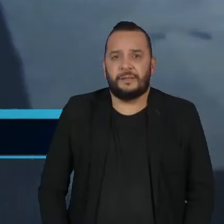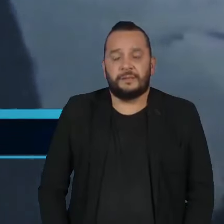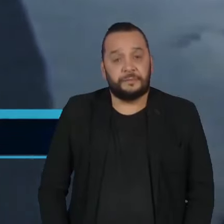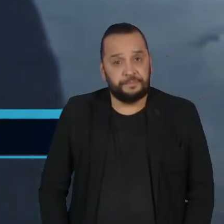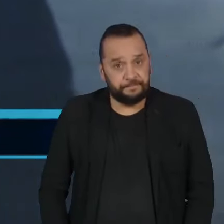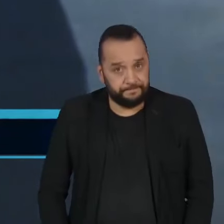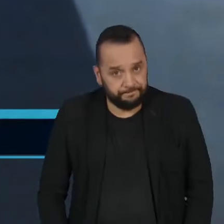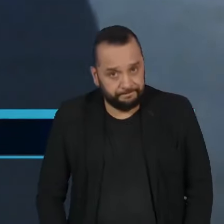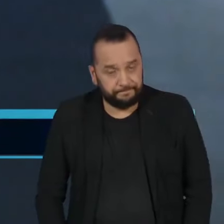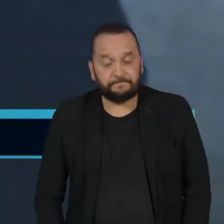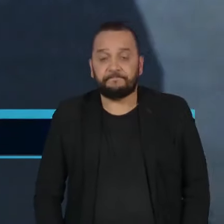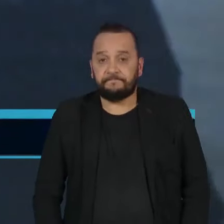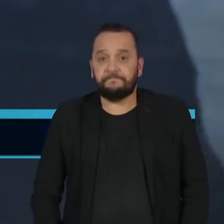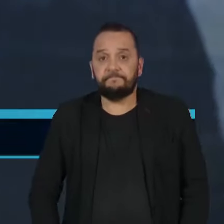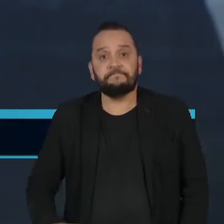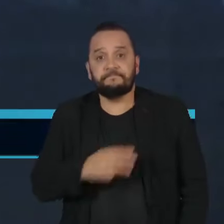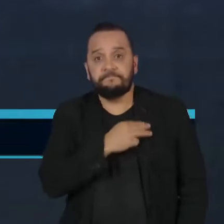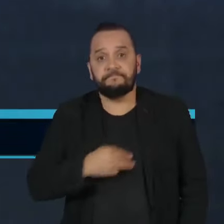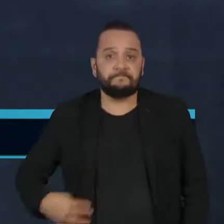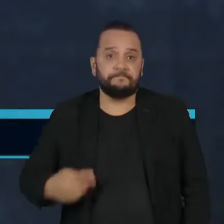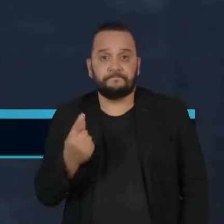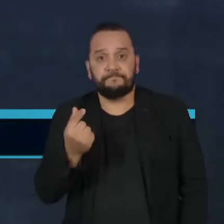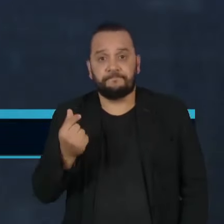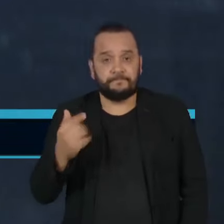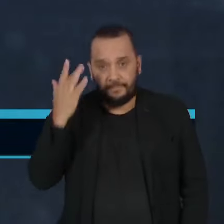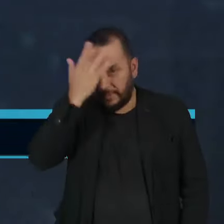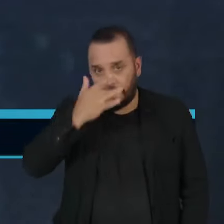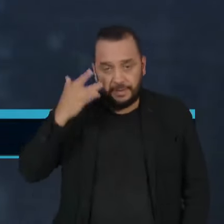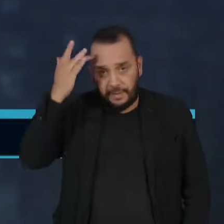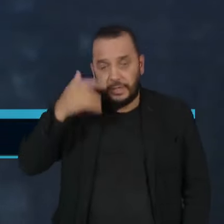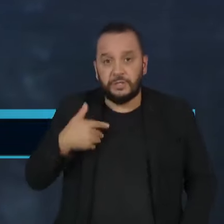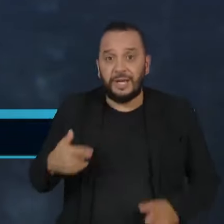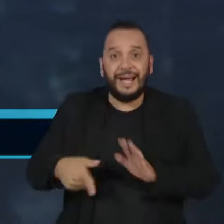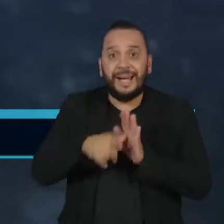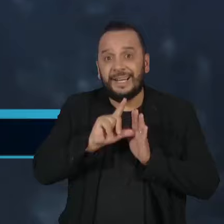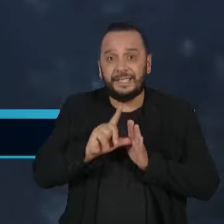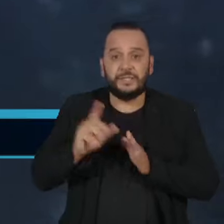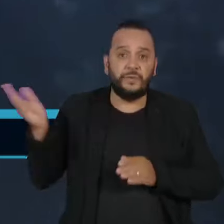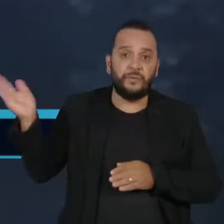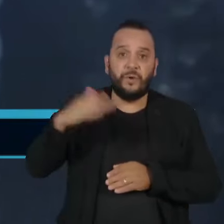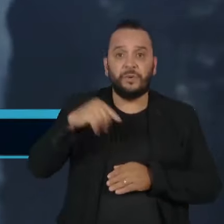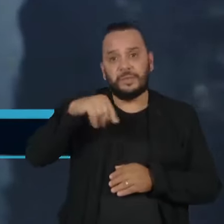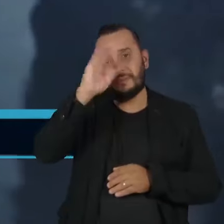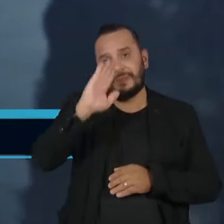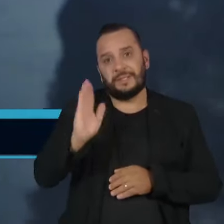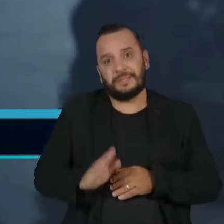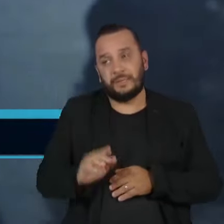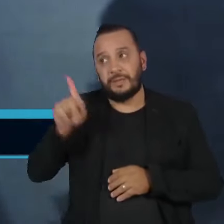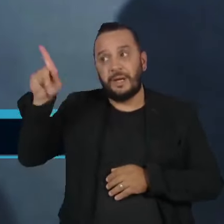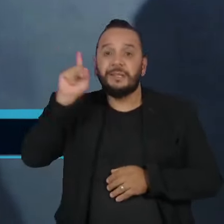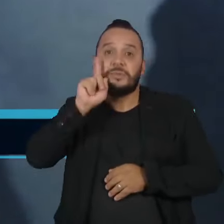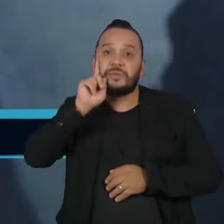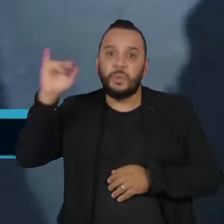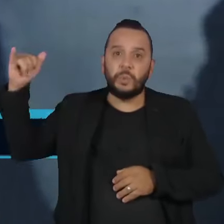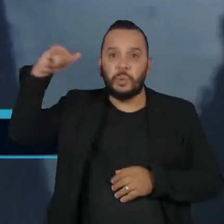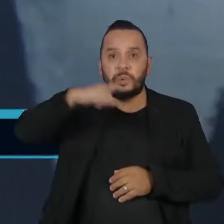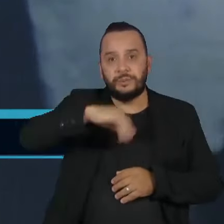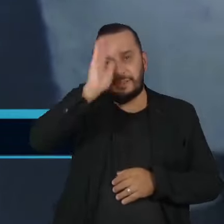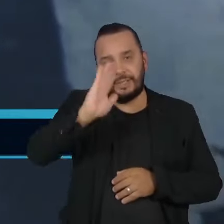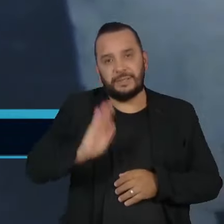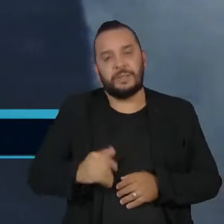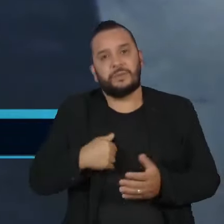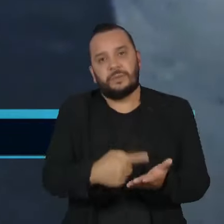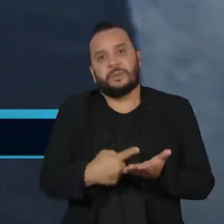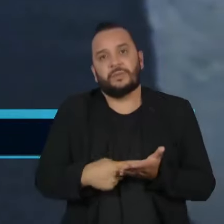E o ministro da Fazenda antecipou para hoje a volta dos Estados Unidos para negociar com os congressistas projetos para conter